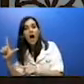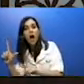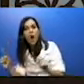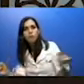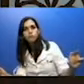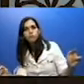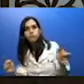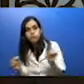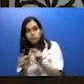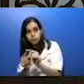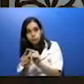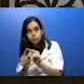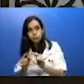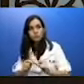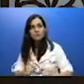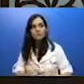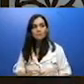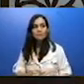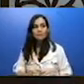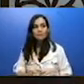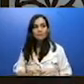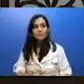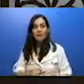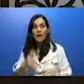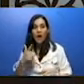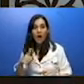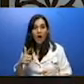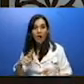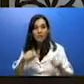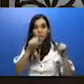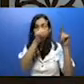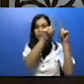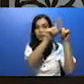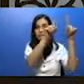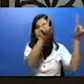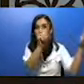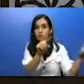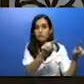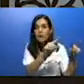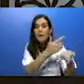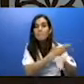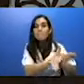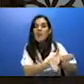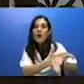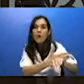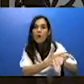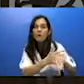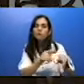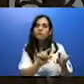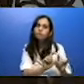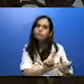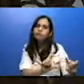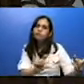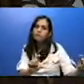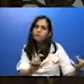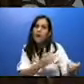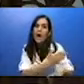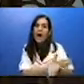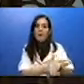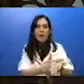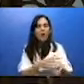a figura da quermesse está em branco assim como a palavra quermesse tá então esse aqui é uma proposta diferente de